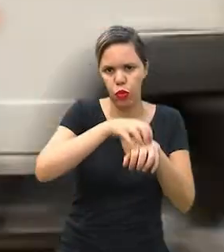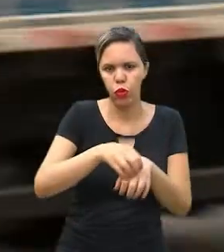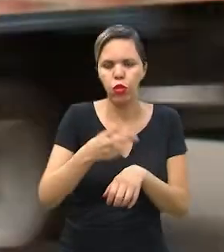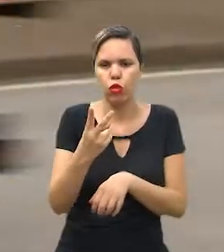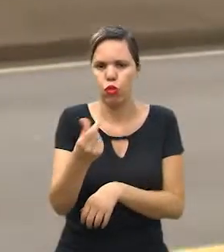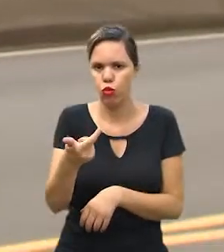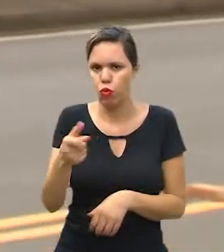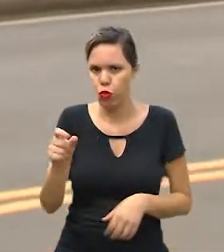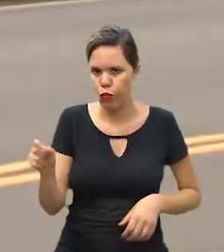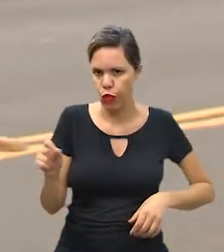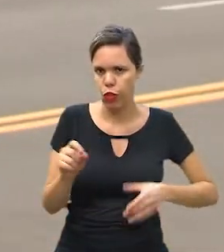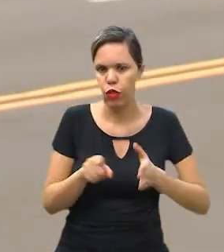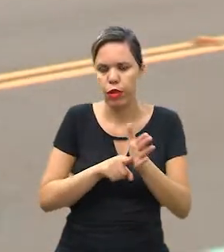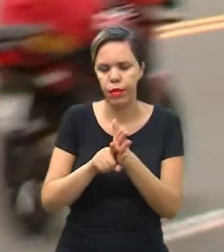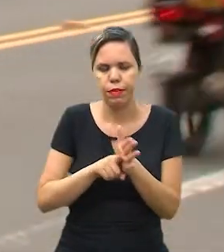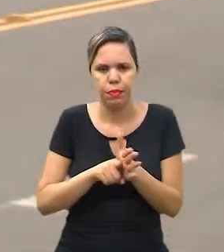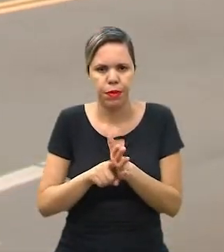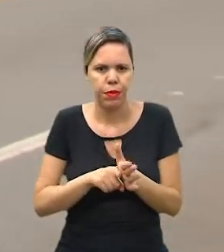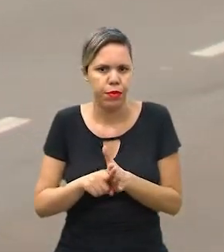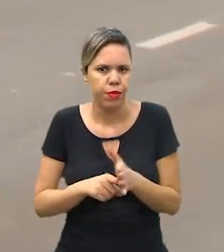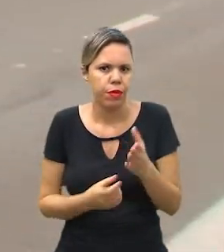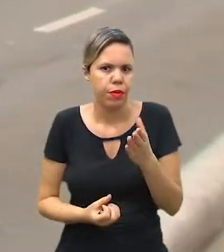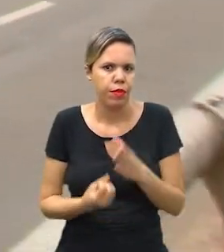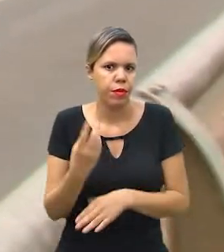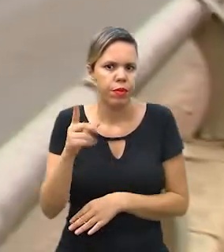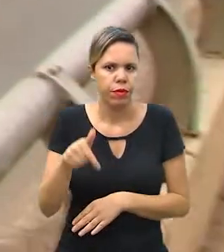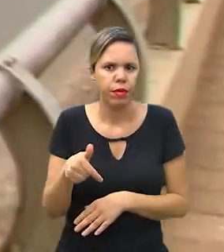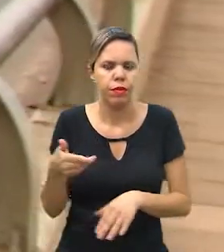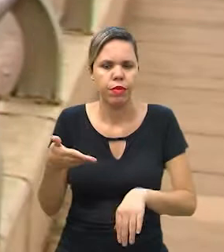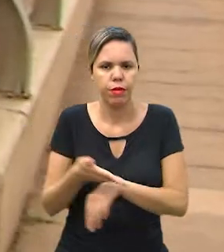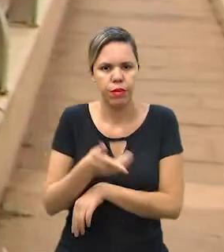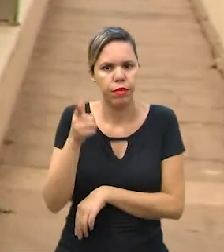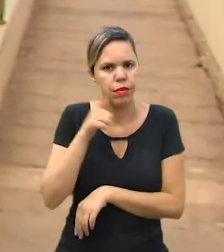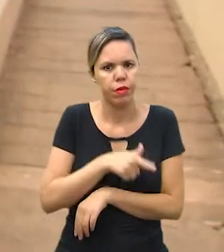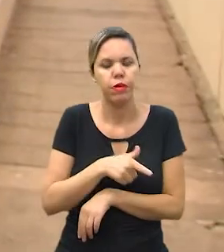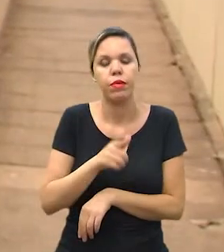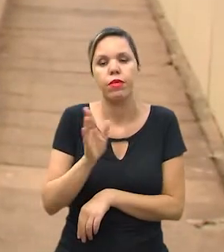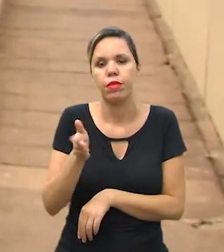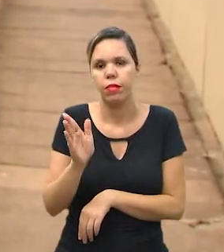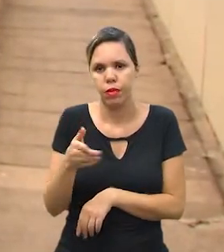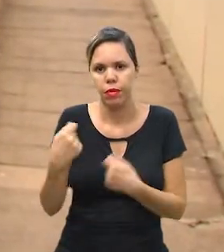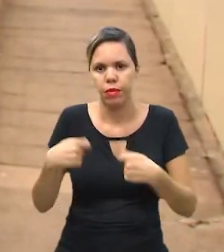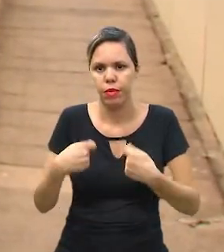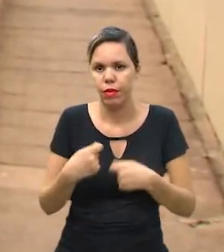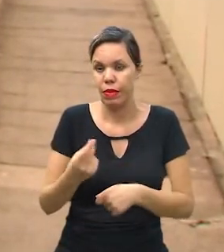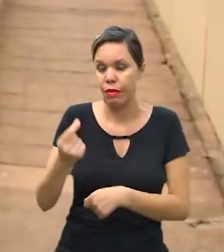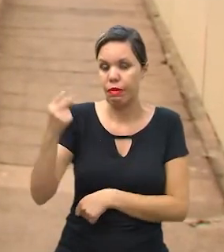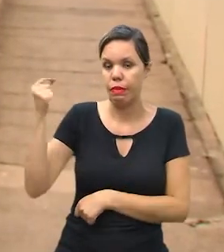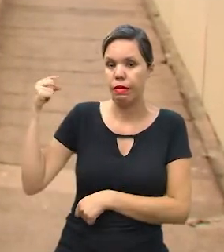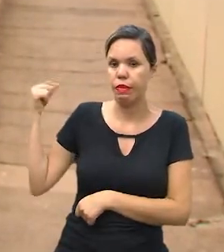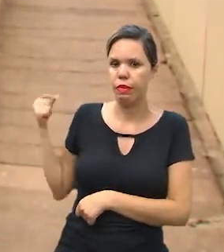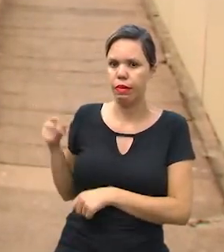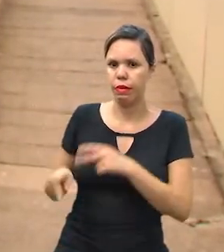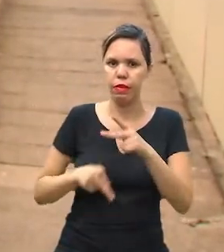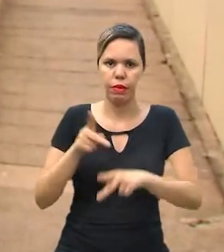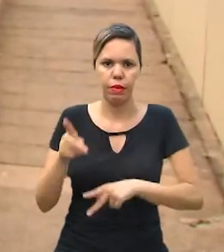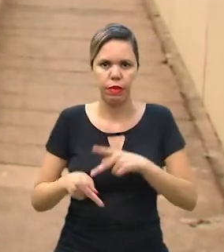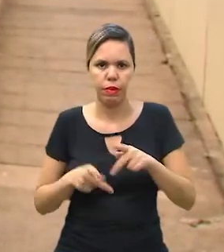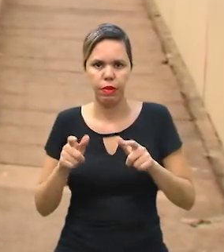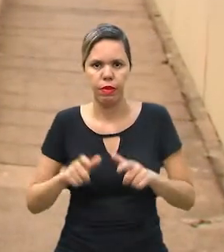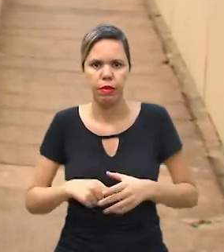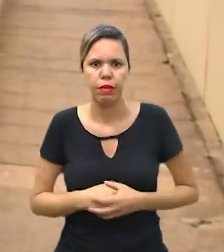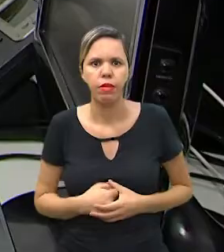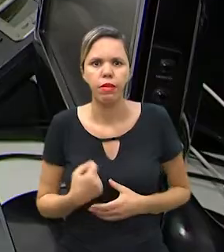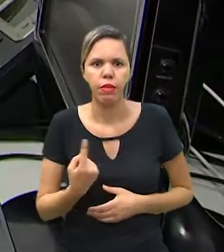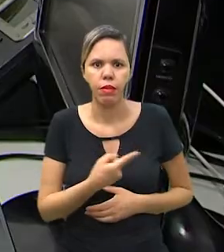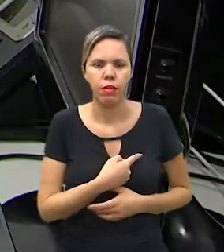anunciarem 2020 que realize estudos para a criação deste acesso que já é uma demanda antiga da população